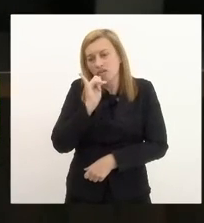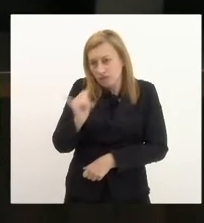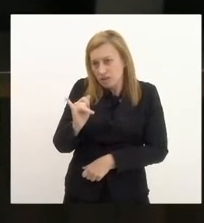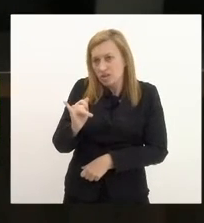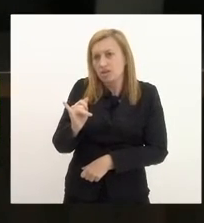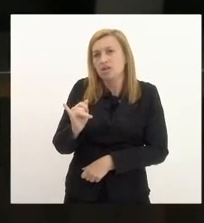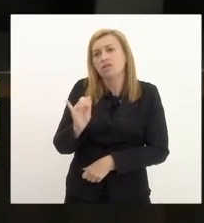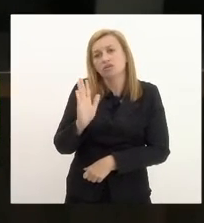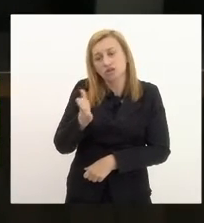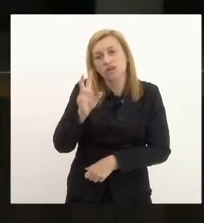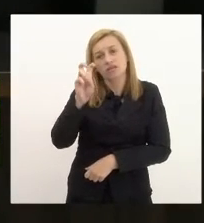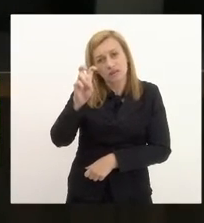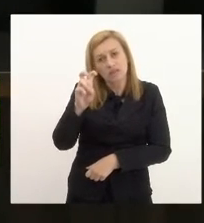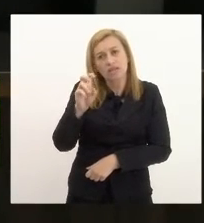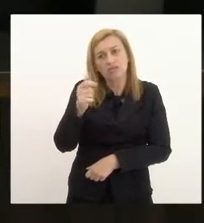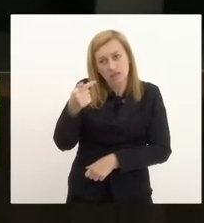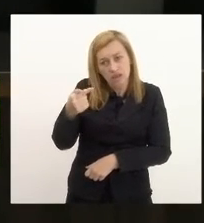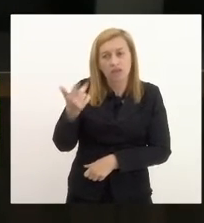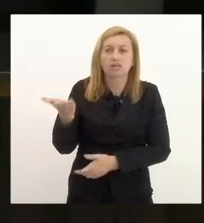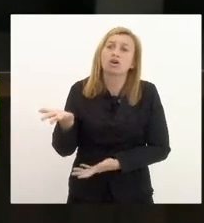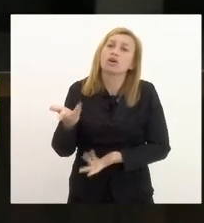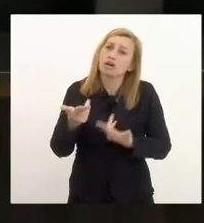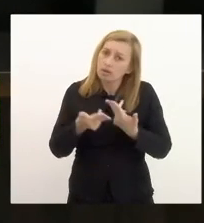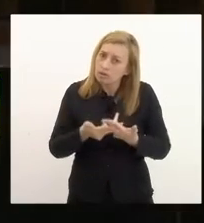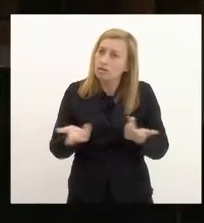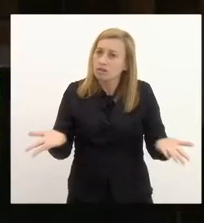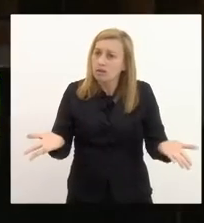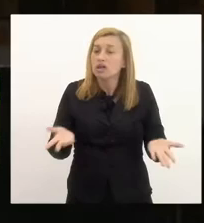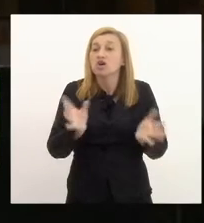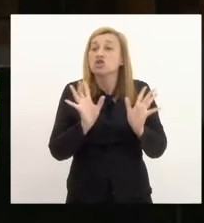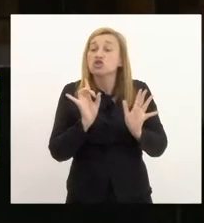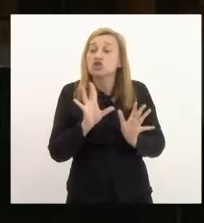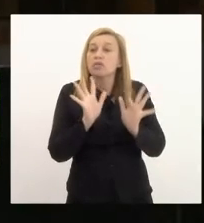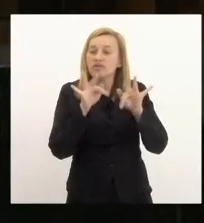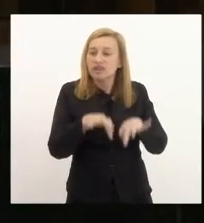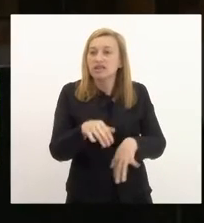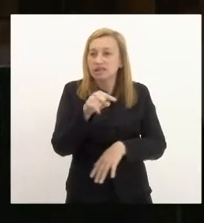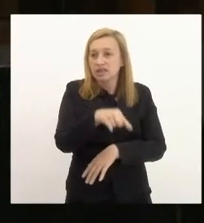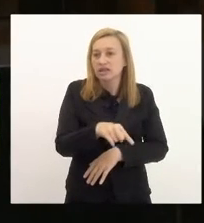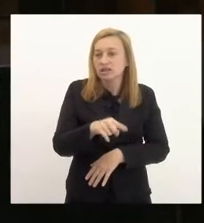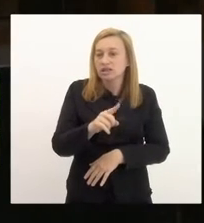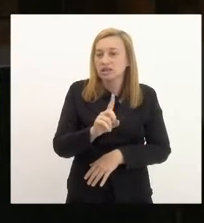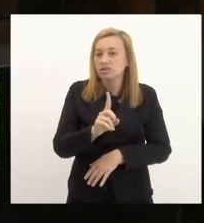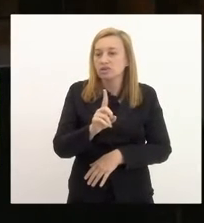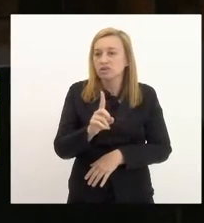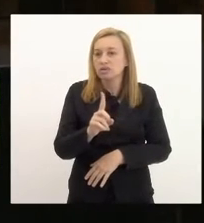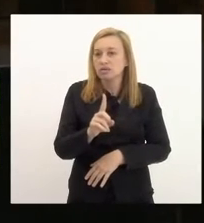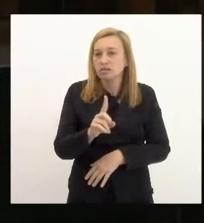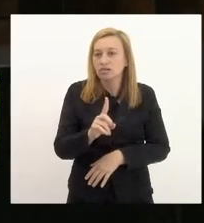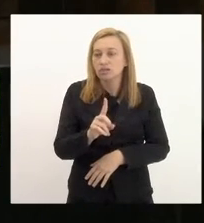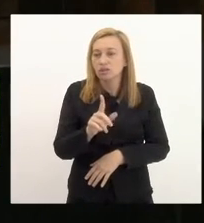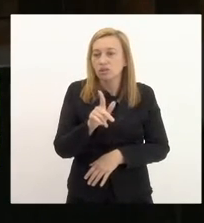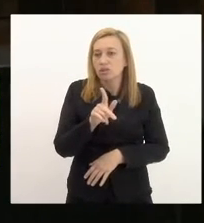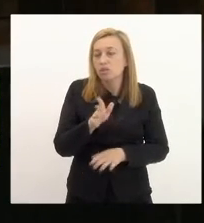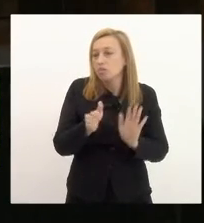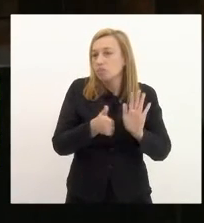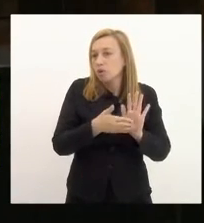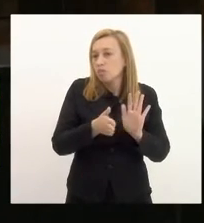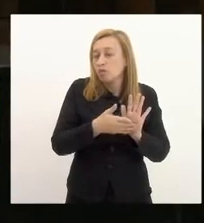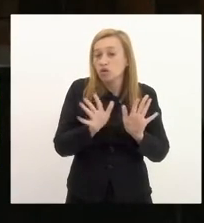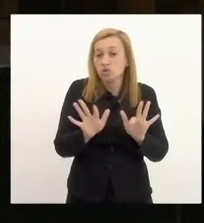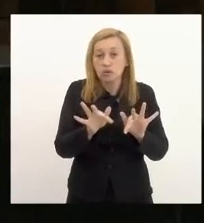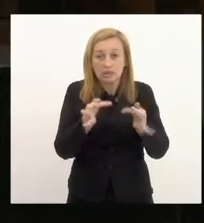senhora quando chupava em cinco já tá em 7 por favor só para concluir aqui não se trata de propor um